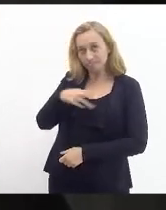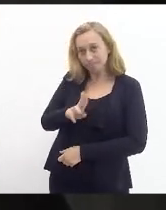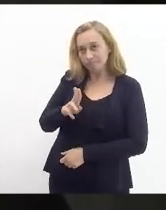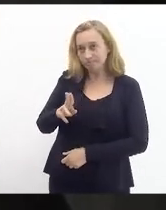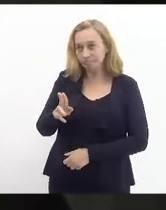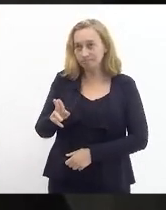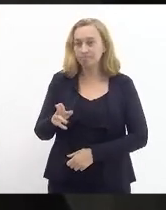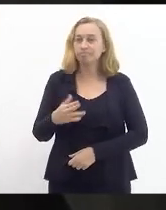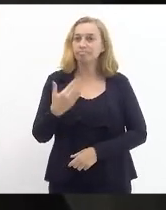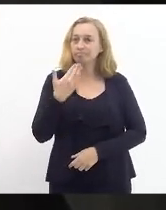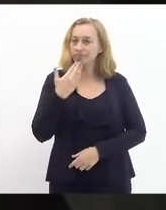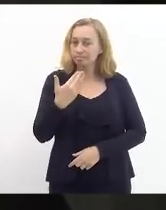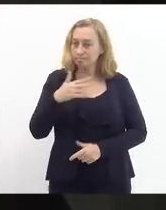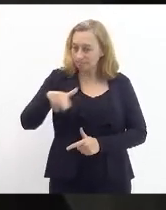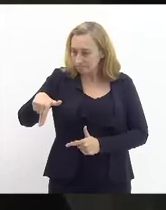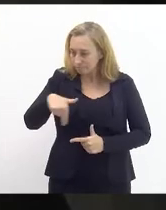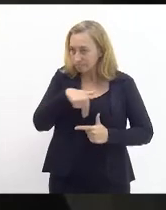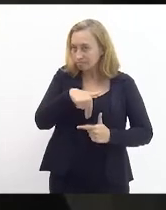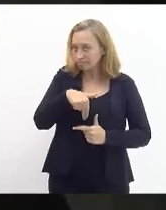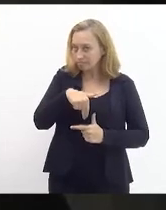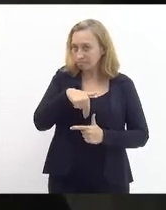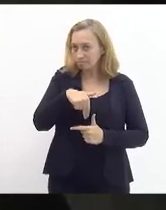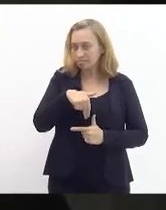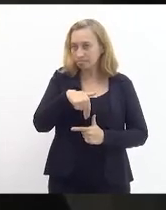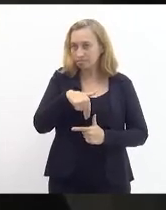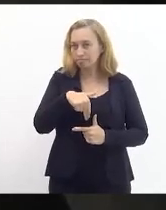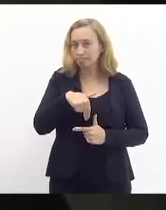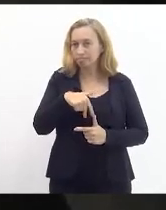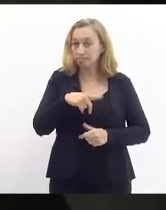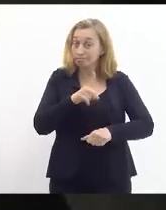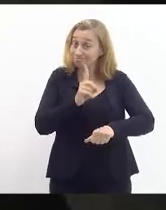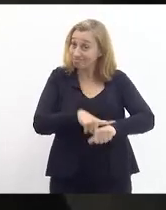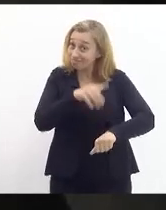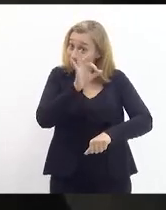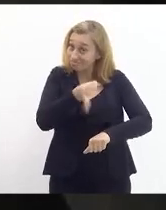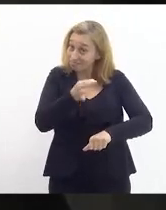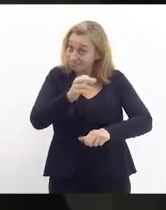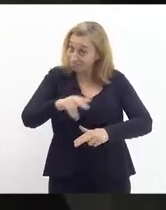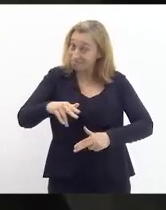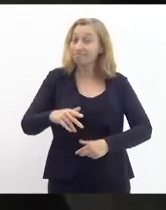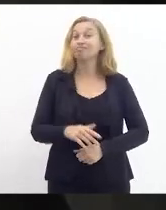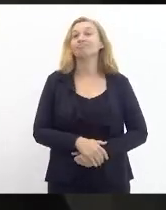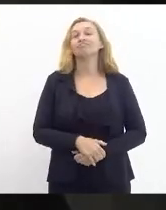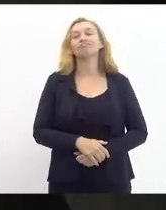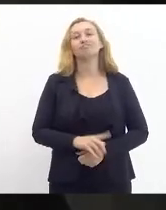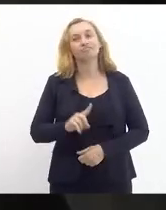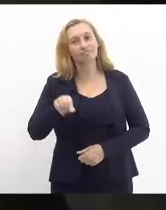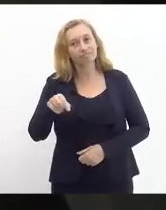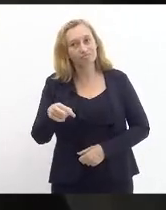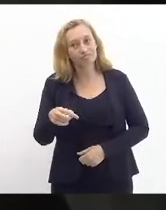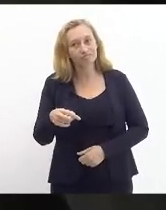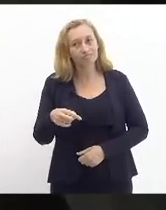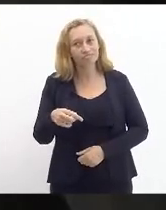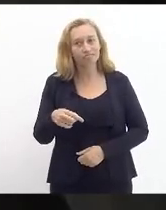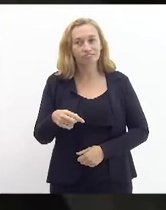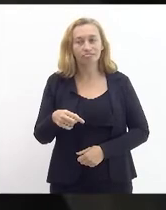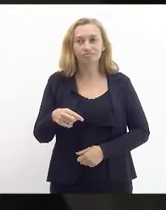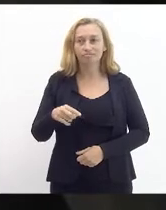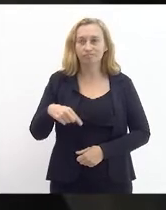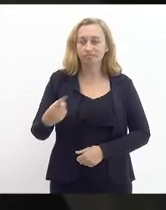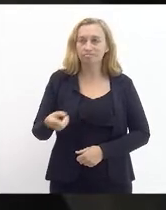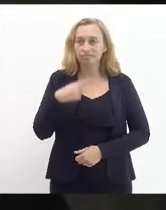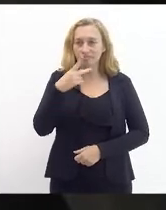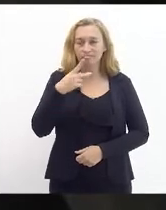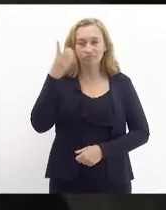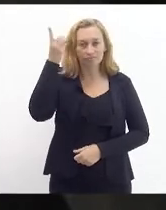neste expediente Inicial na verdade cheguei na hora de assumir a Tribuna na sequência da locução do